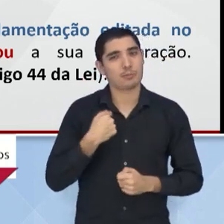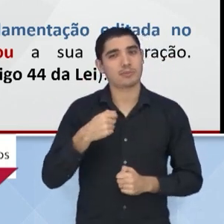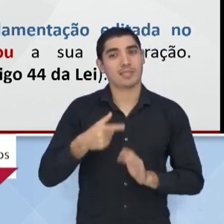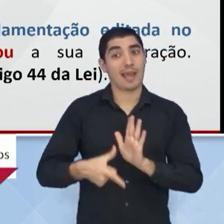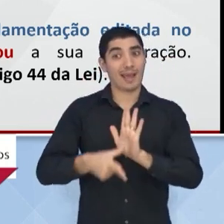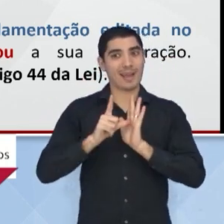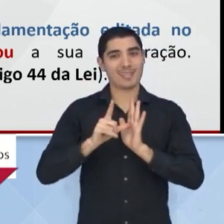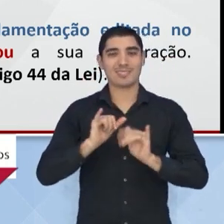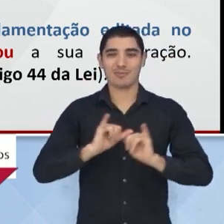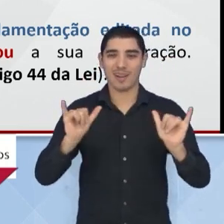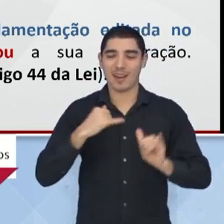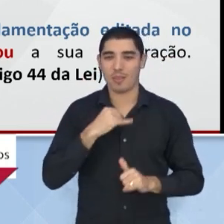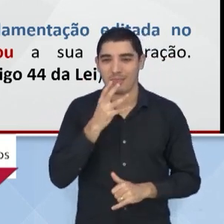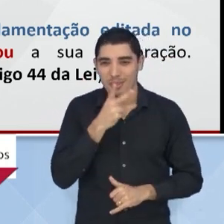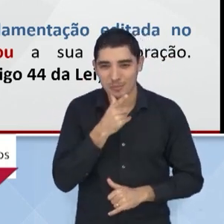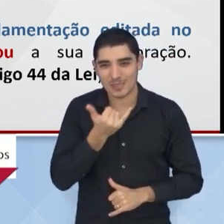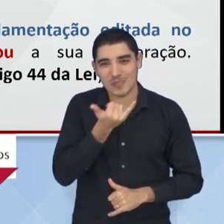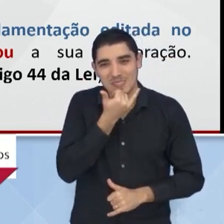no começo